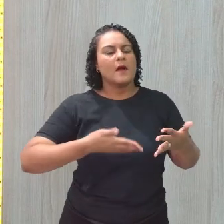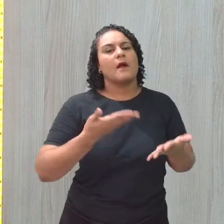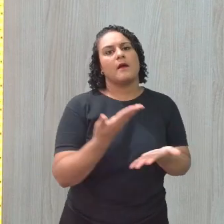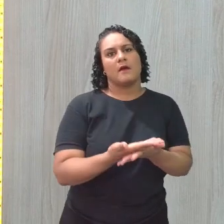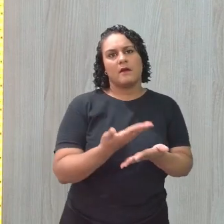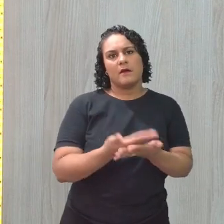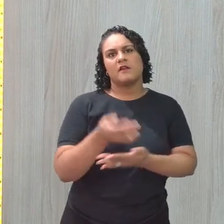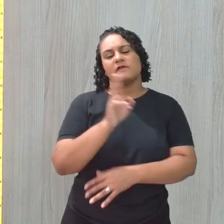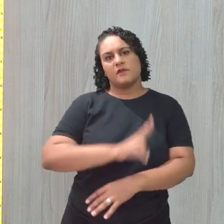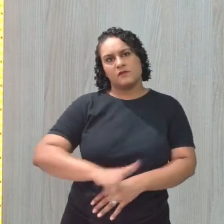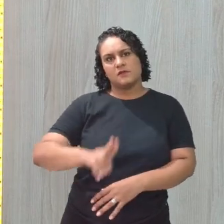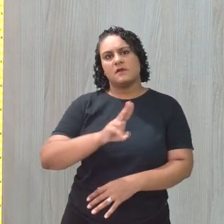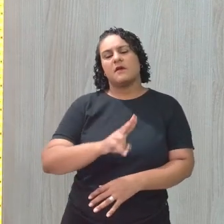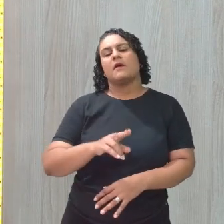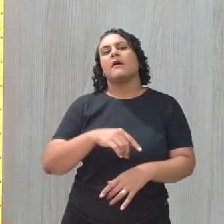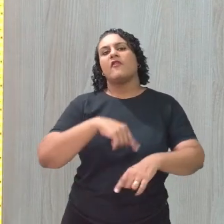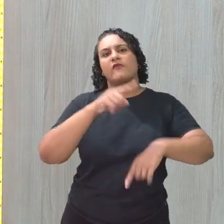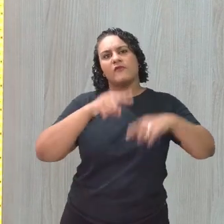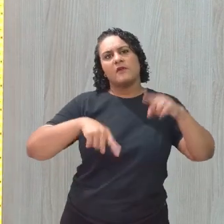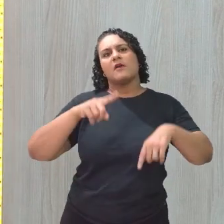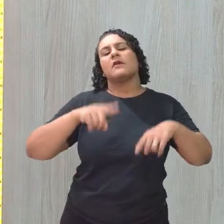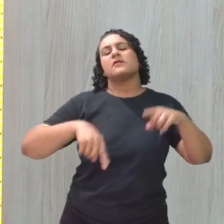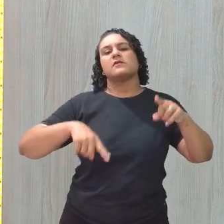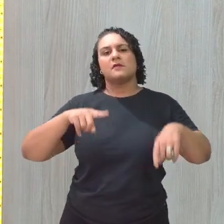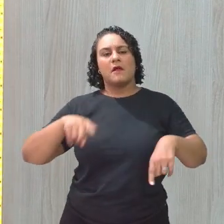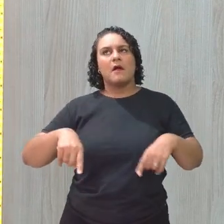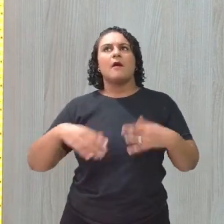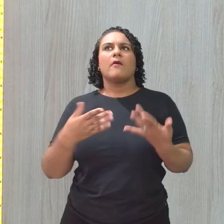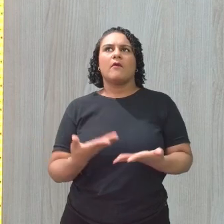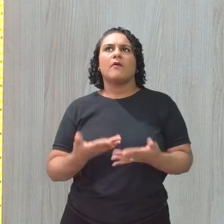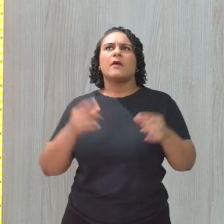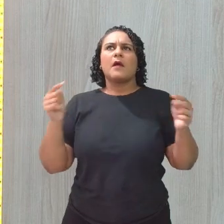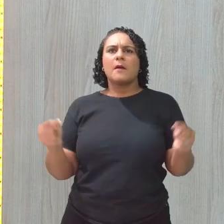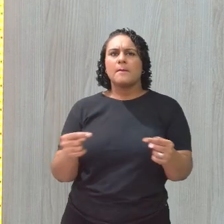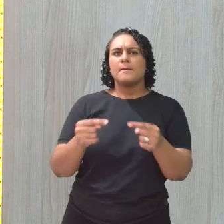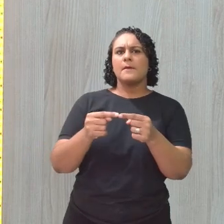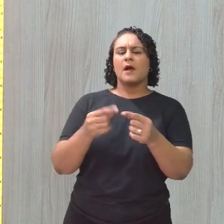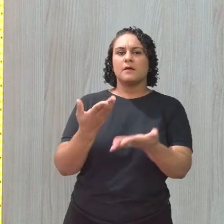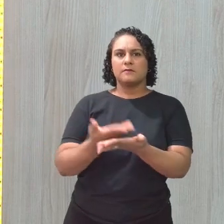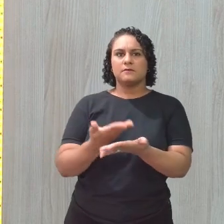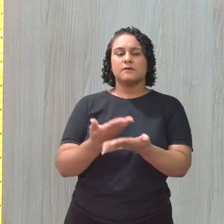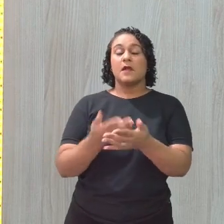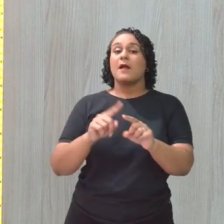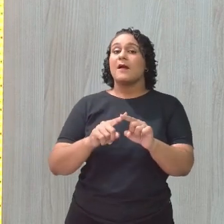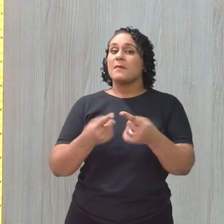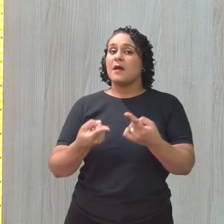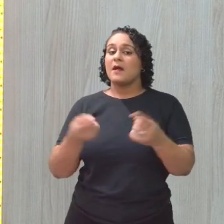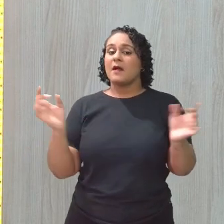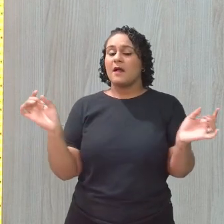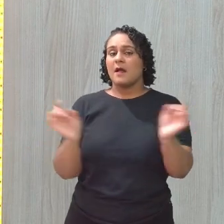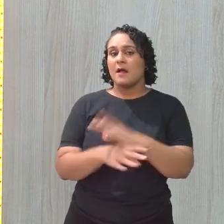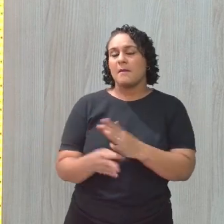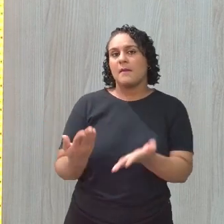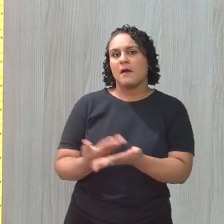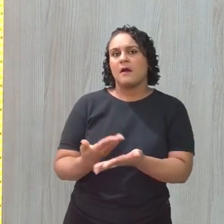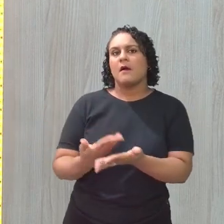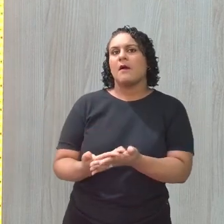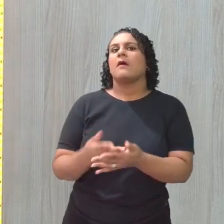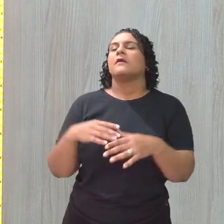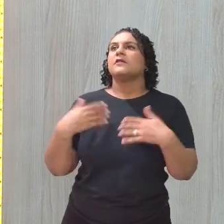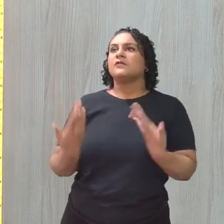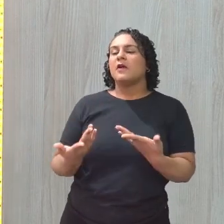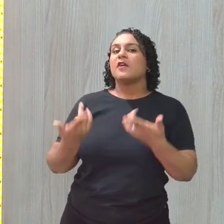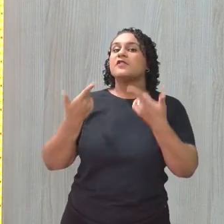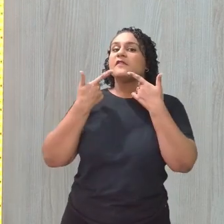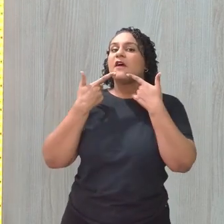A gente vai usar aqui a variante mais prestigiada que a gente conseguir. Mas quando acabar aqui a aula, a gente vai o